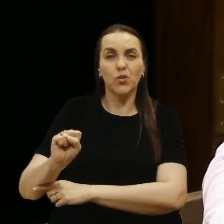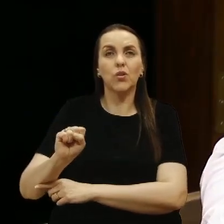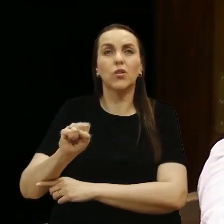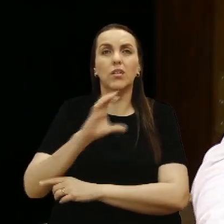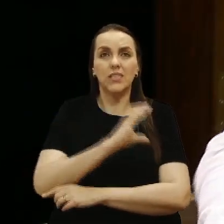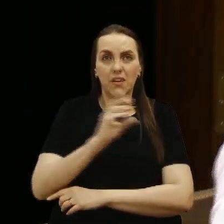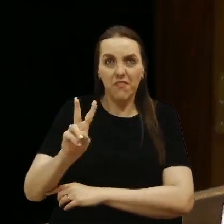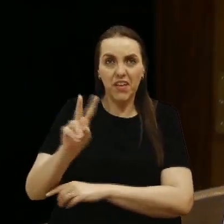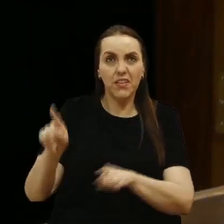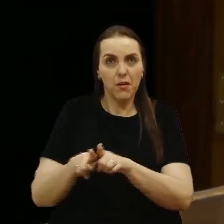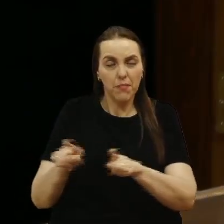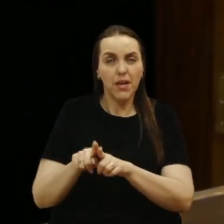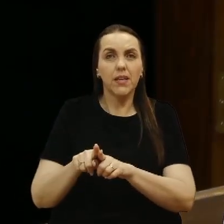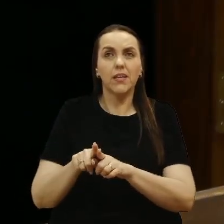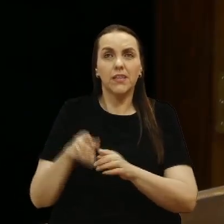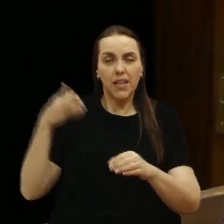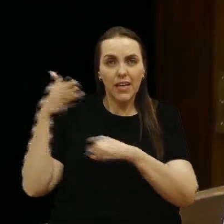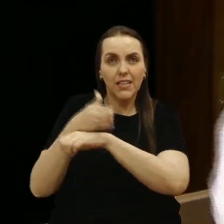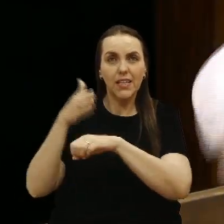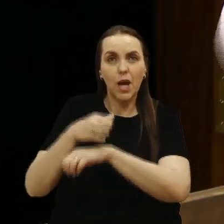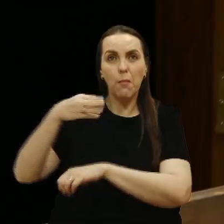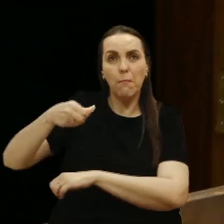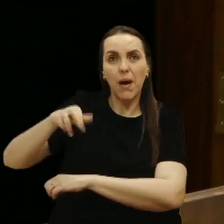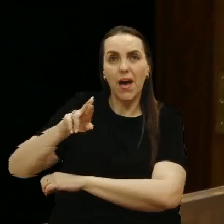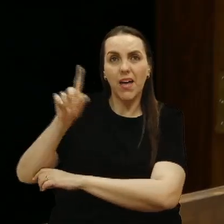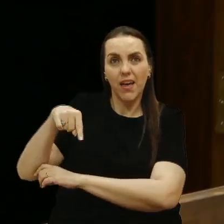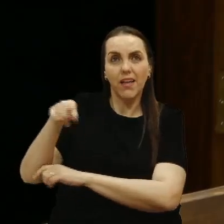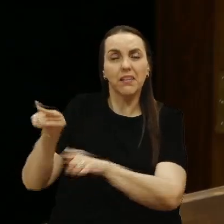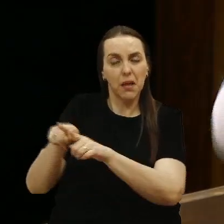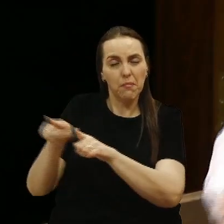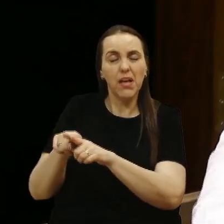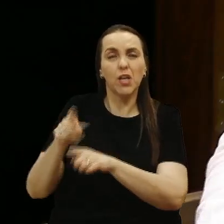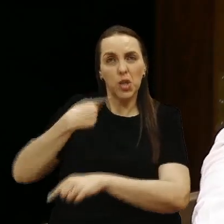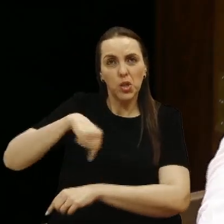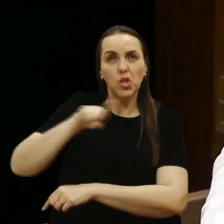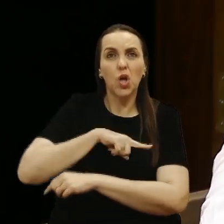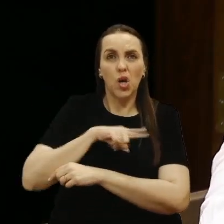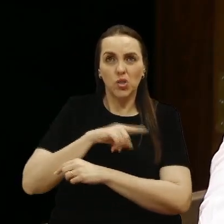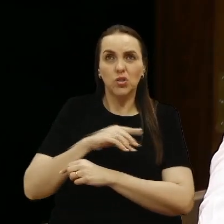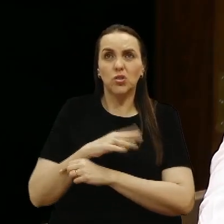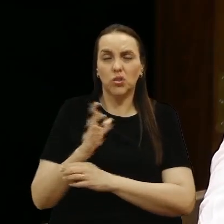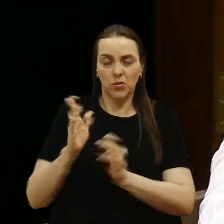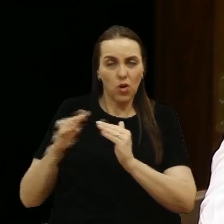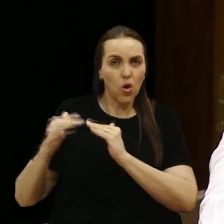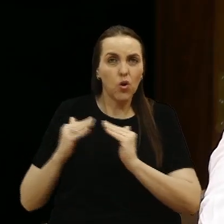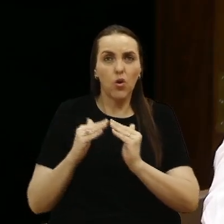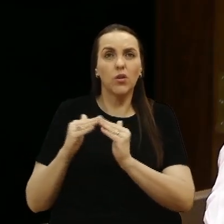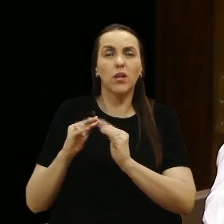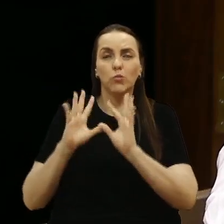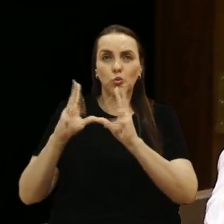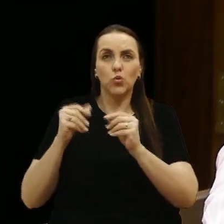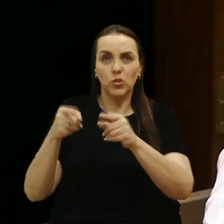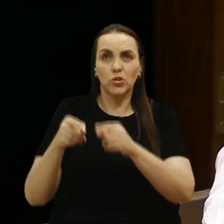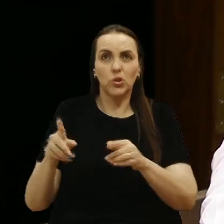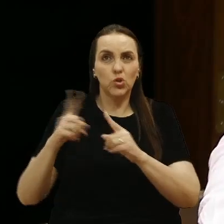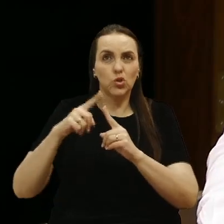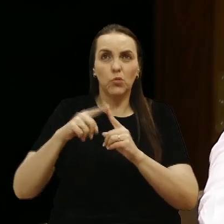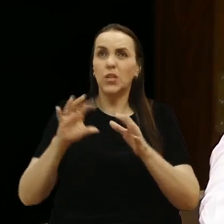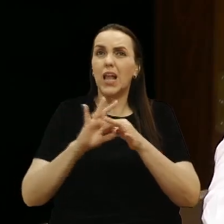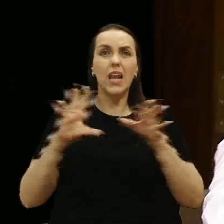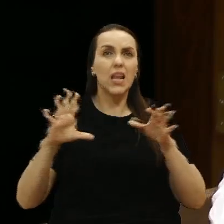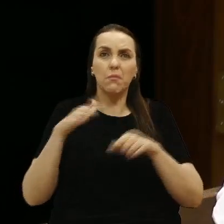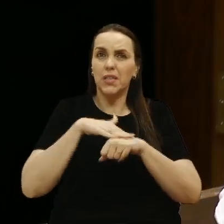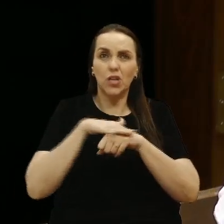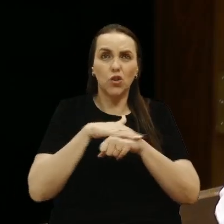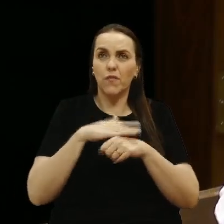também. Tem que entrar no Complexo da Maré também. Nós somos a favor de todo esse tipo de disputa. O senhor tem a liberdade de conversar comigo a hora que